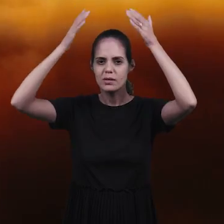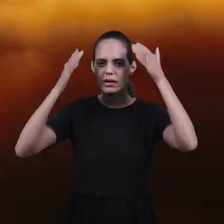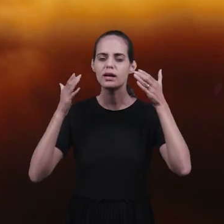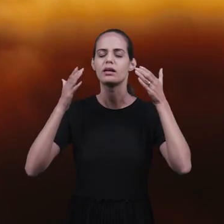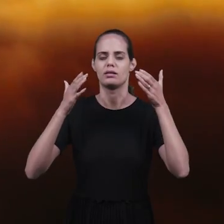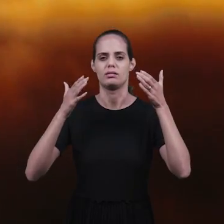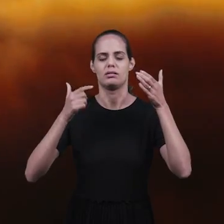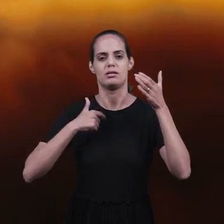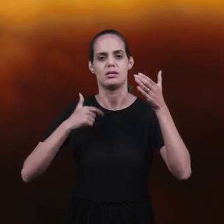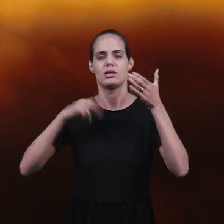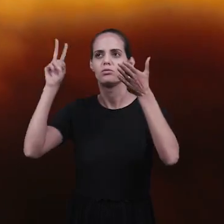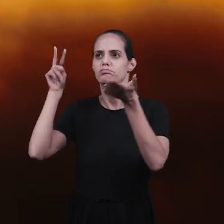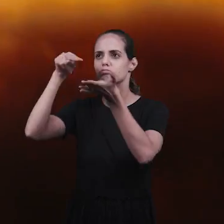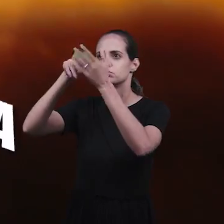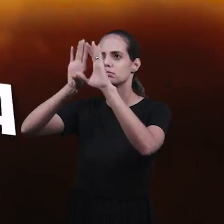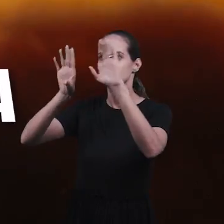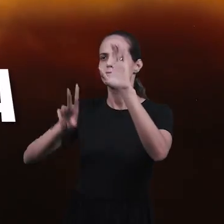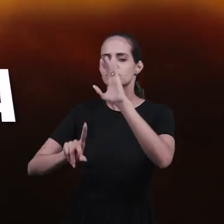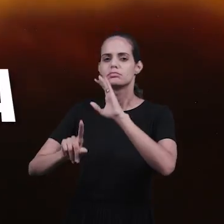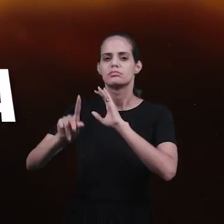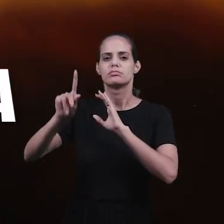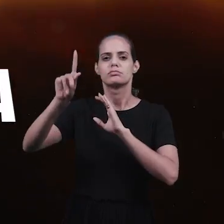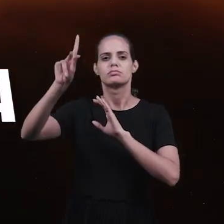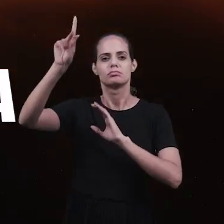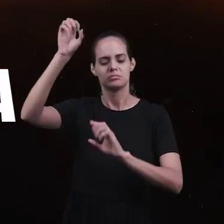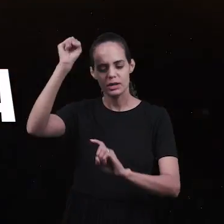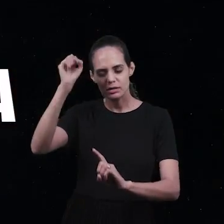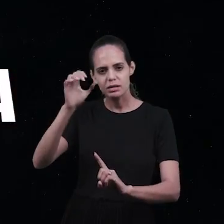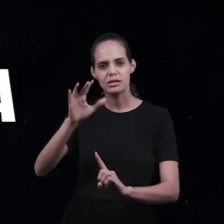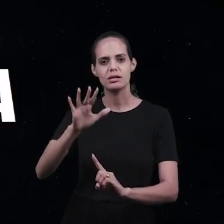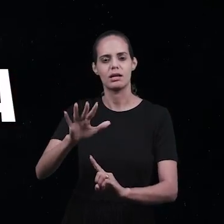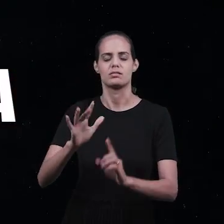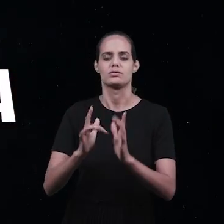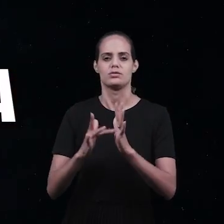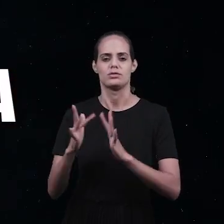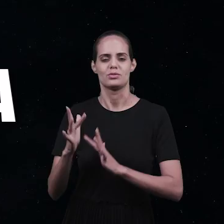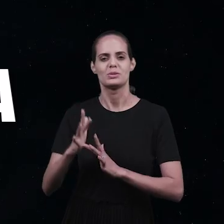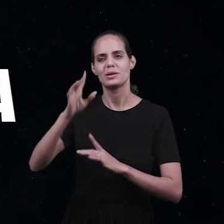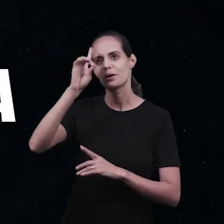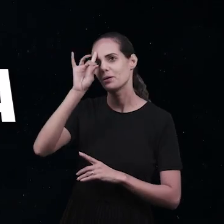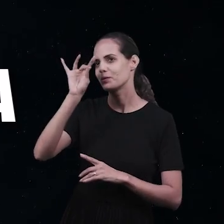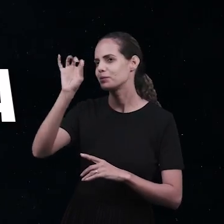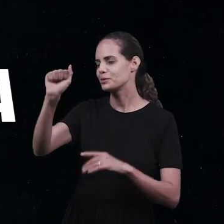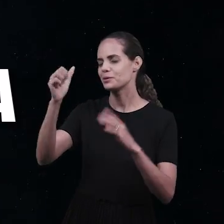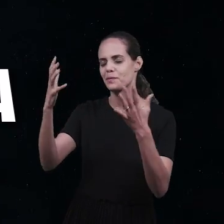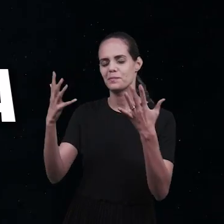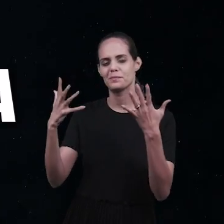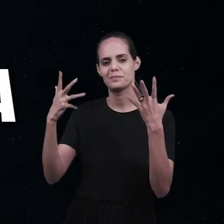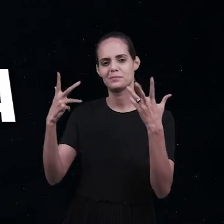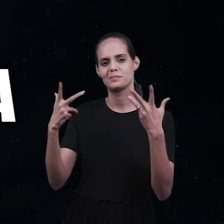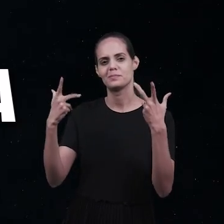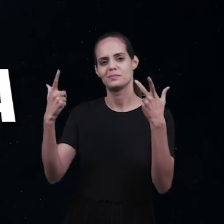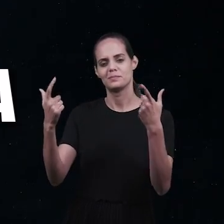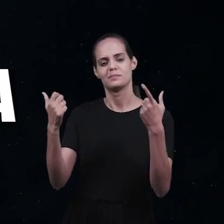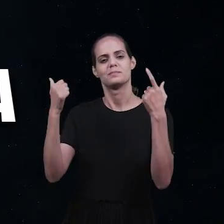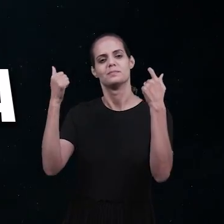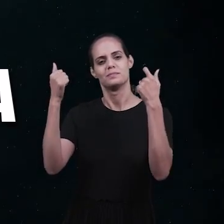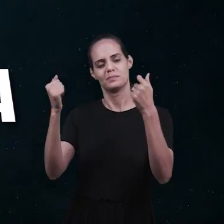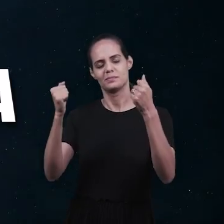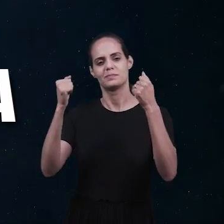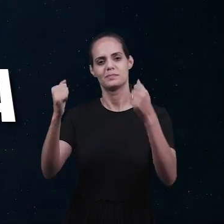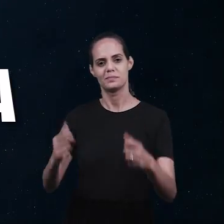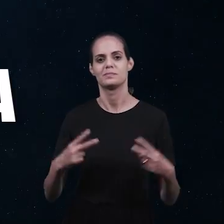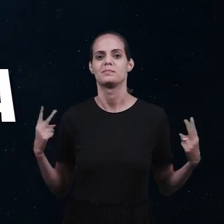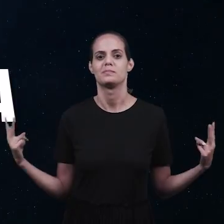lá estarei. Com alegria chegar o dia do meu Rei,